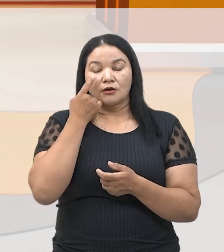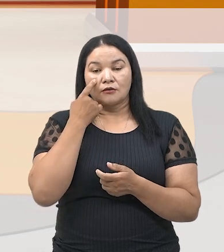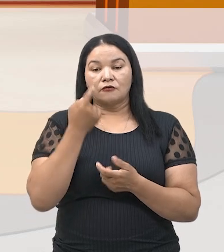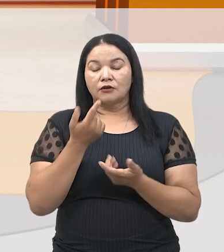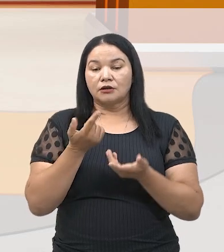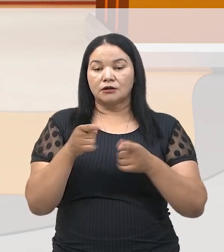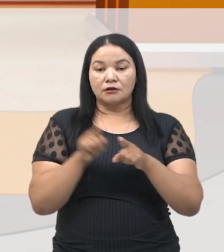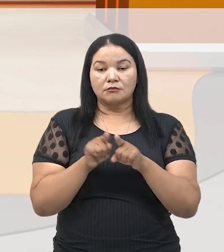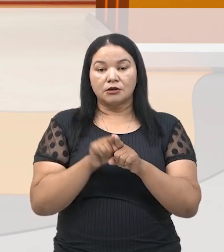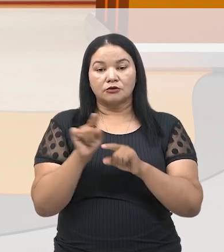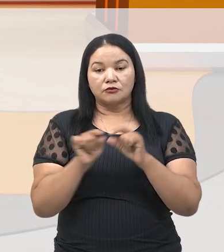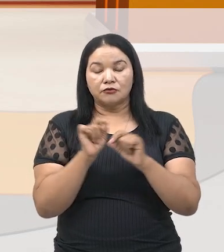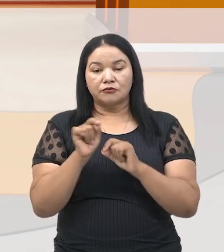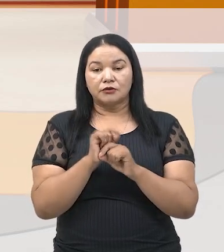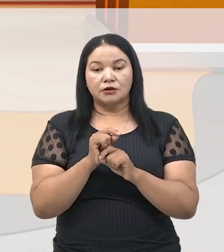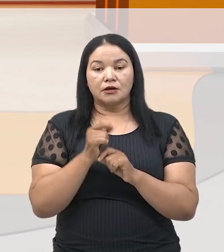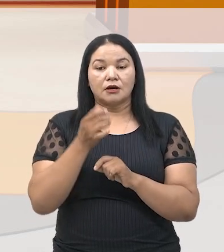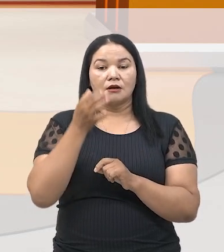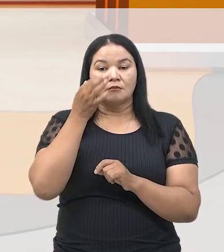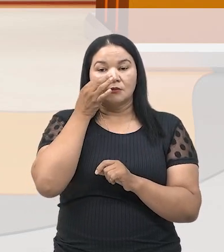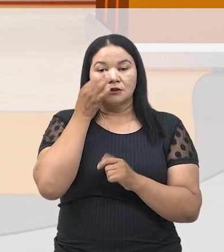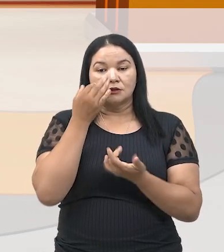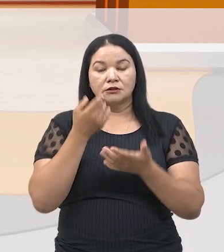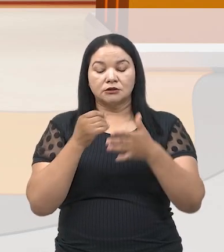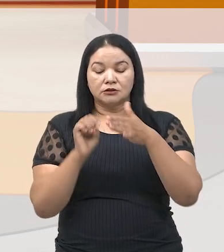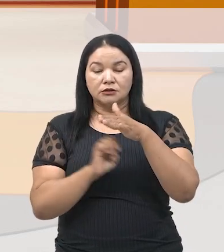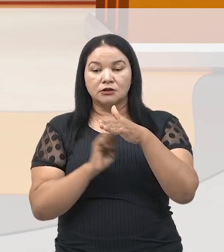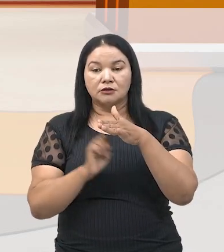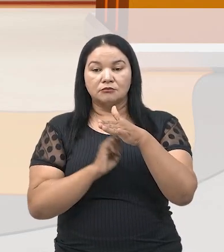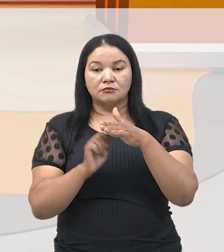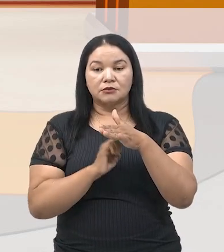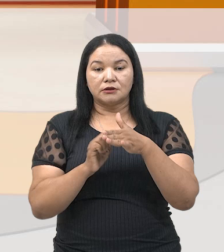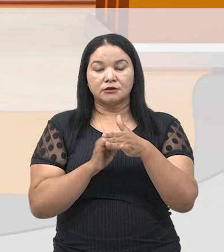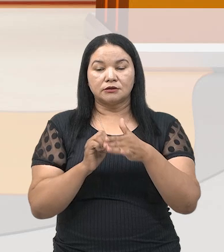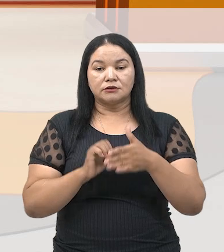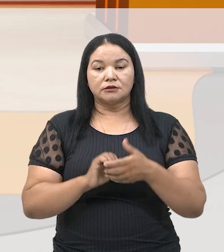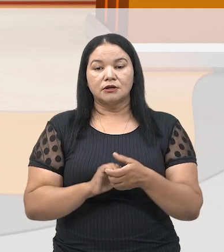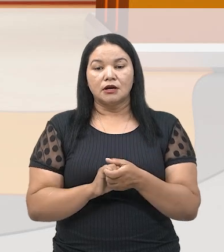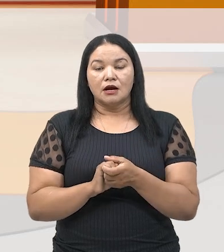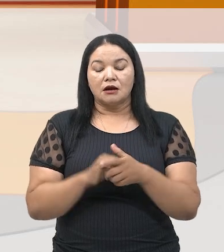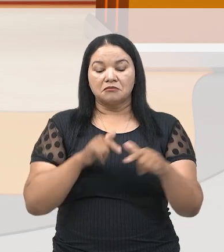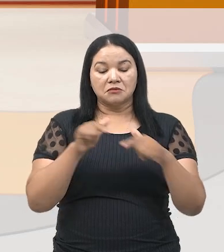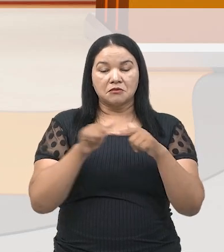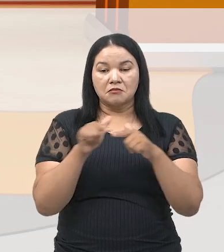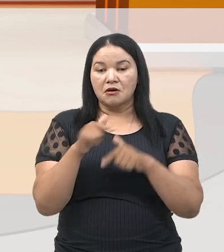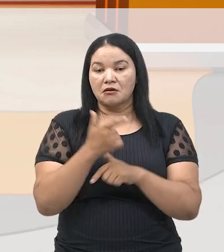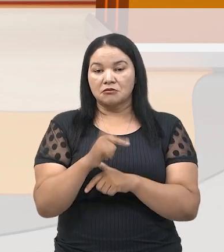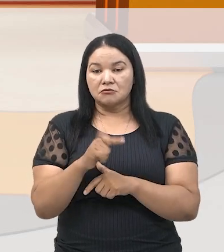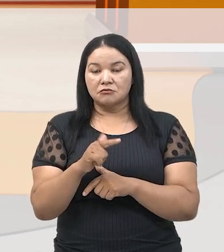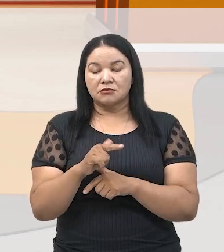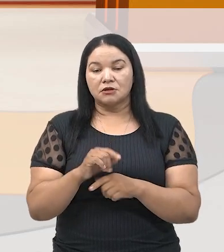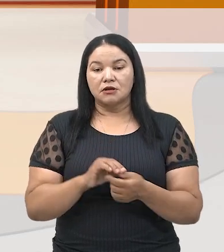de presença de empresas fantasmas que vão surgir em decorrência